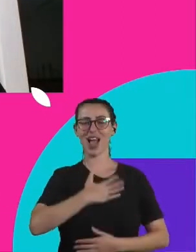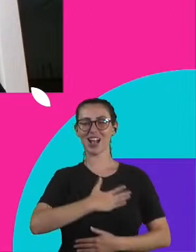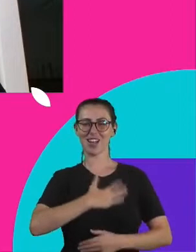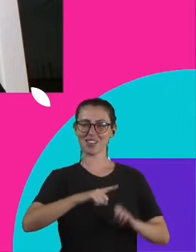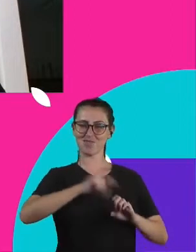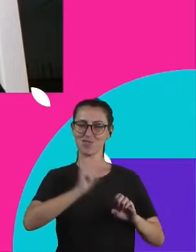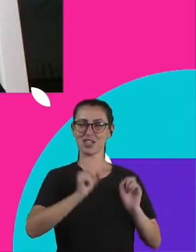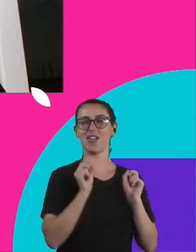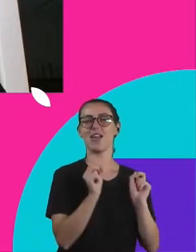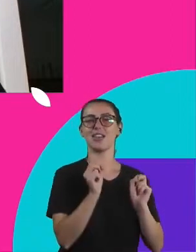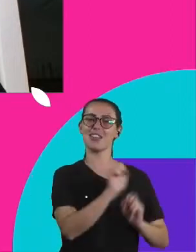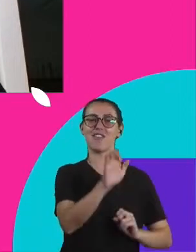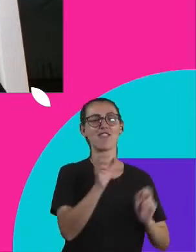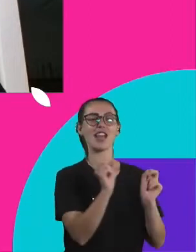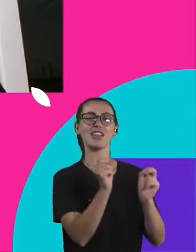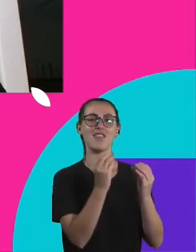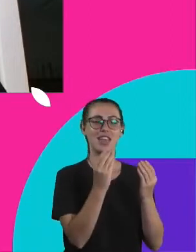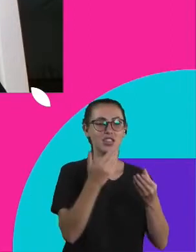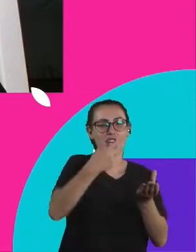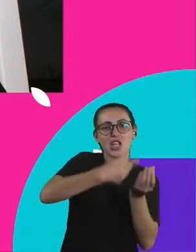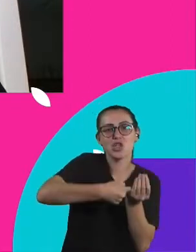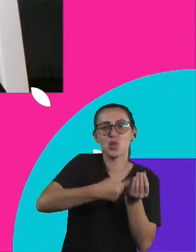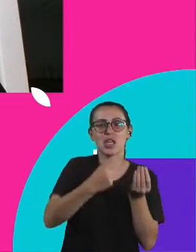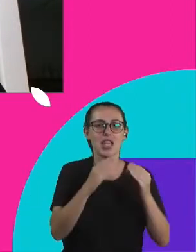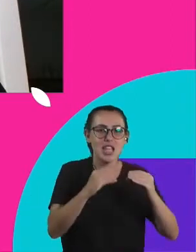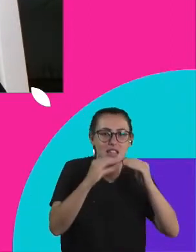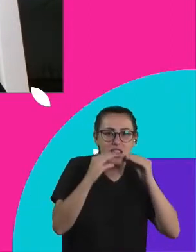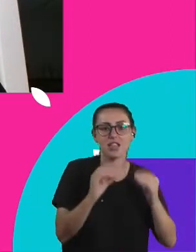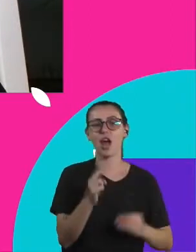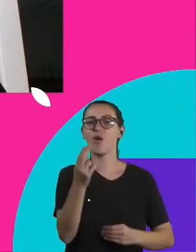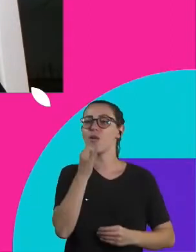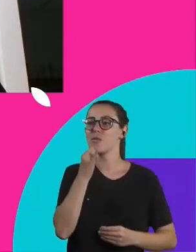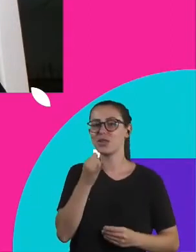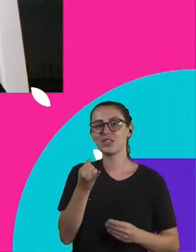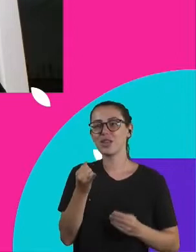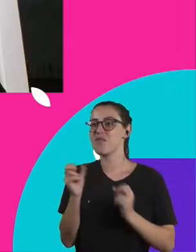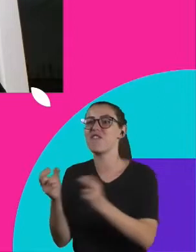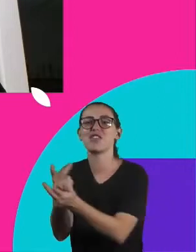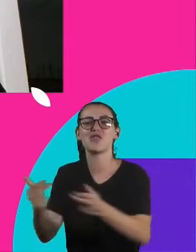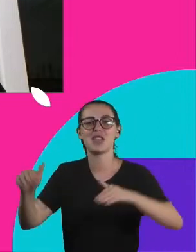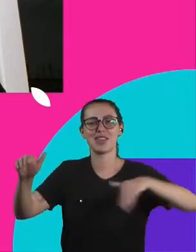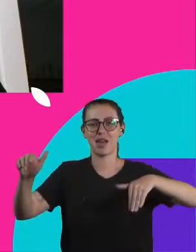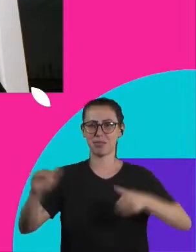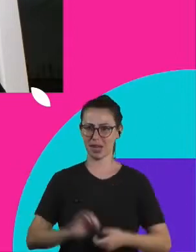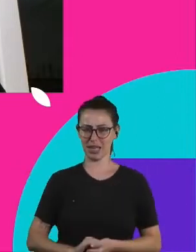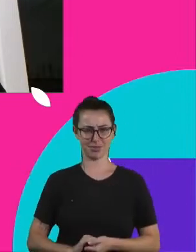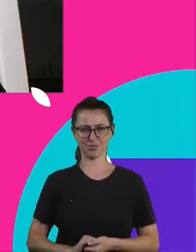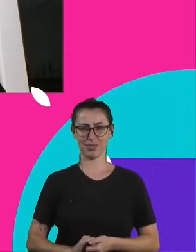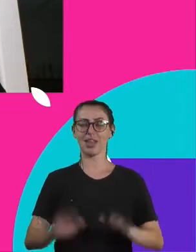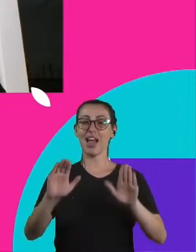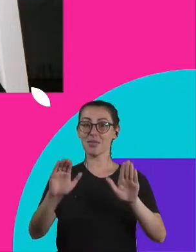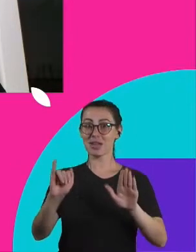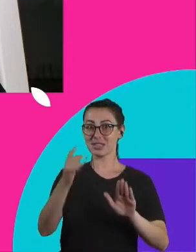que vende um cachorro-quente, que apesar de não ter dente, mas vende um peixe na praia. Olha, o empreendedor. Parece que quando essa pessoa